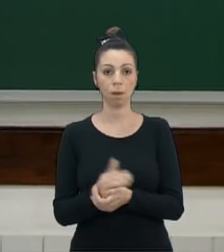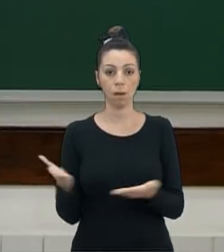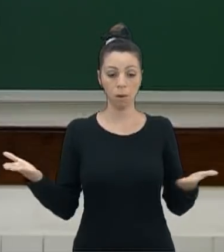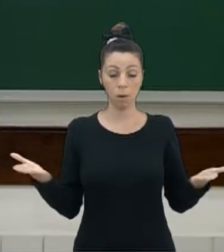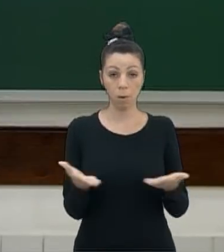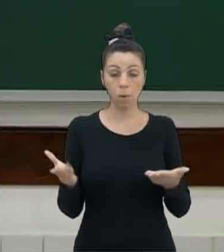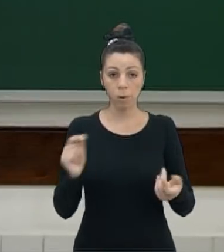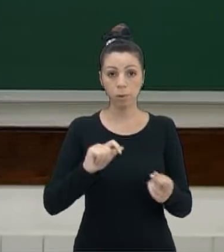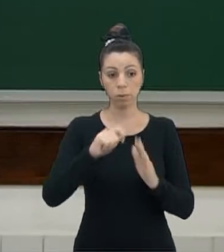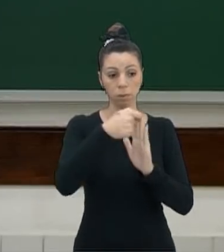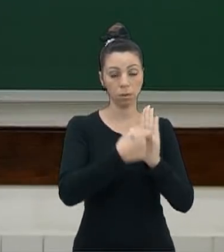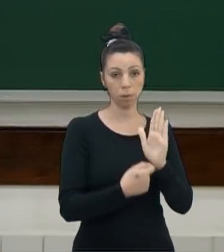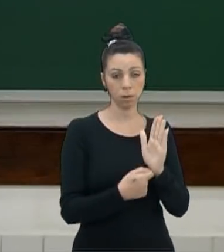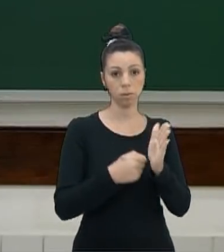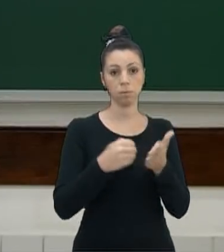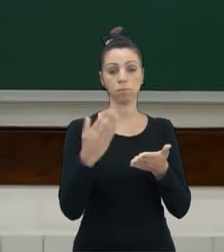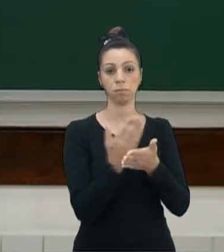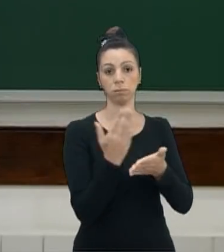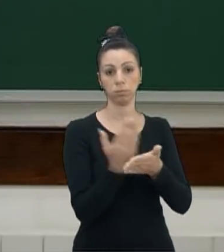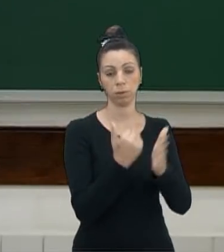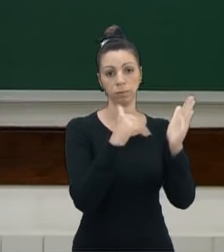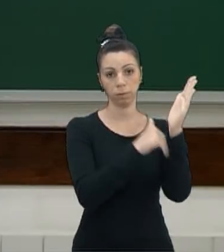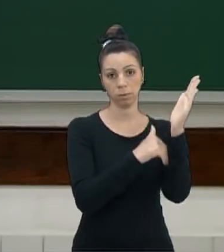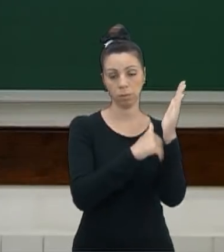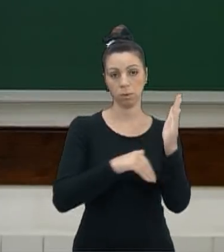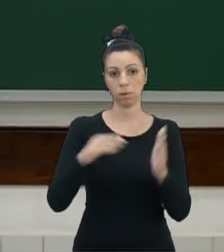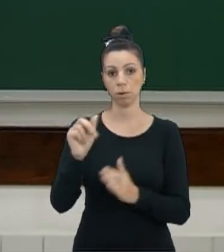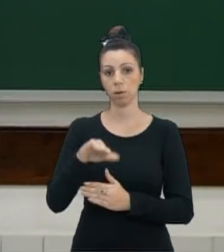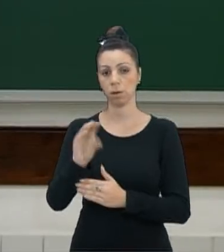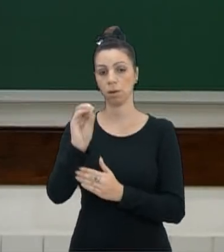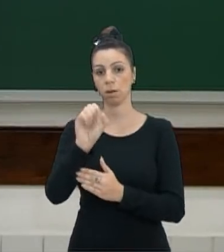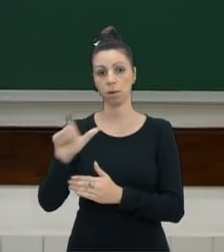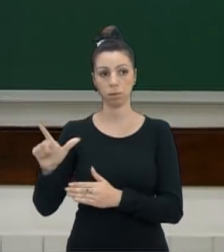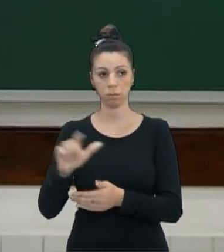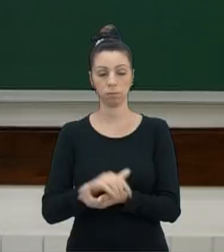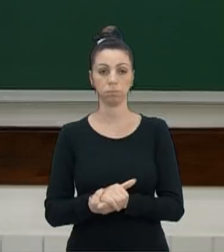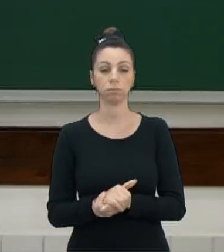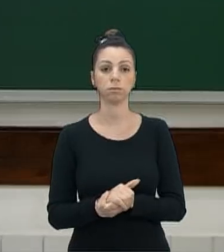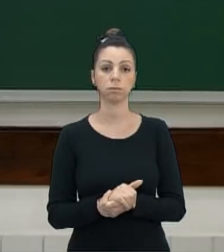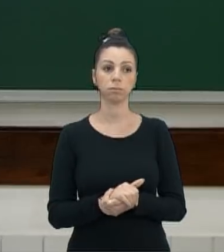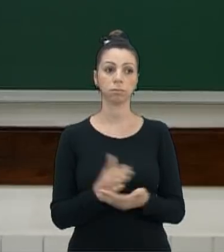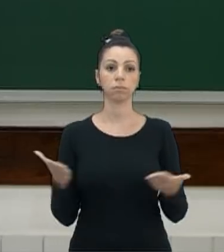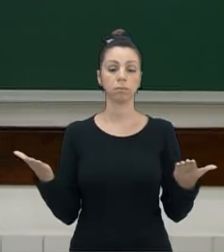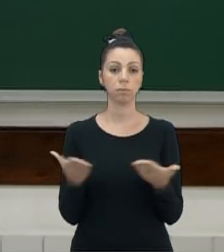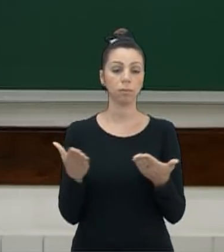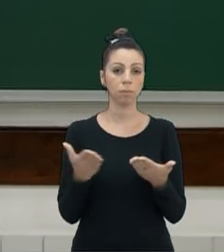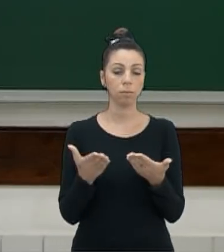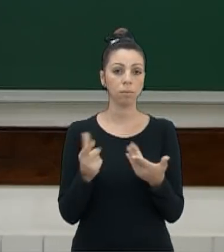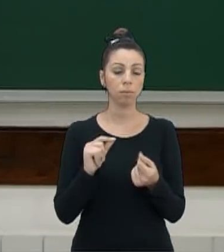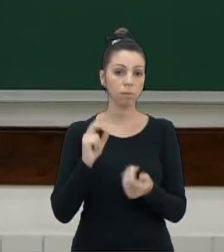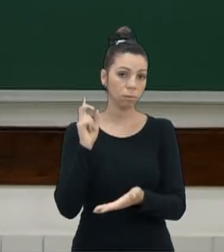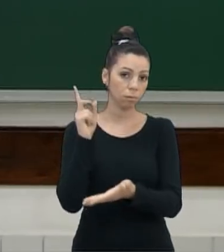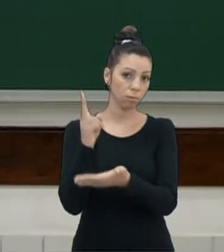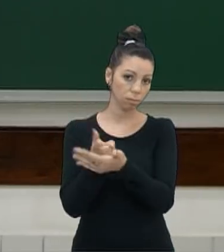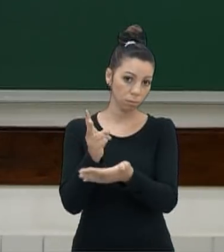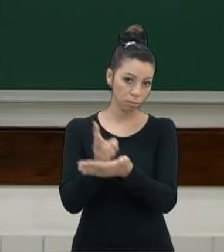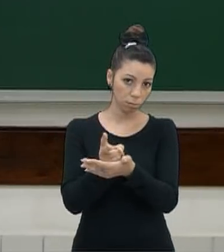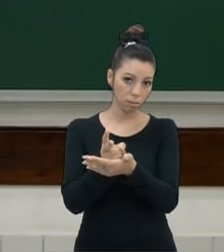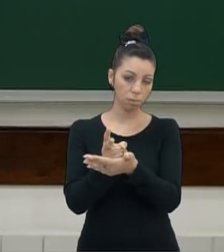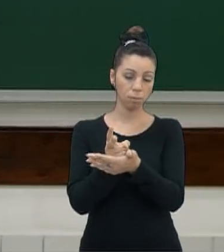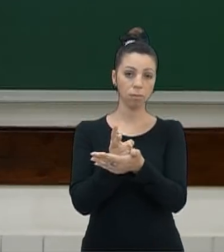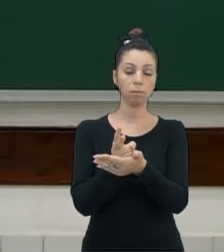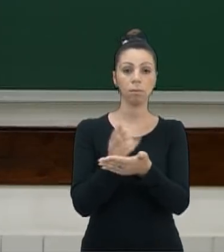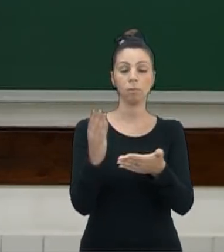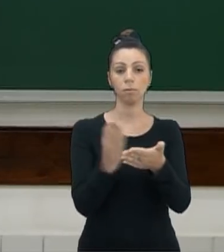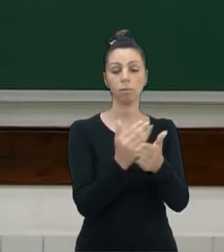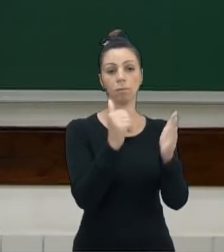de Carol, especificamente ali no final com a carta da mãe. E então, continuamos falando sobre o